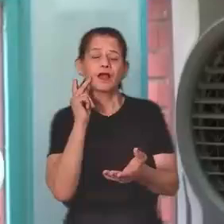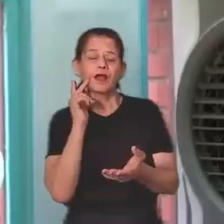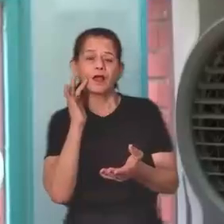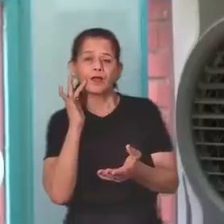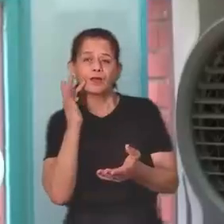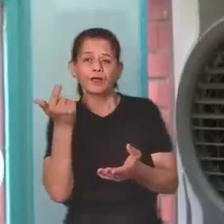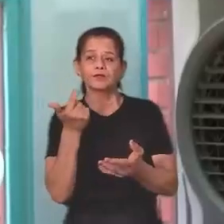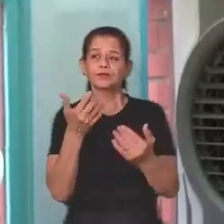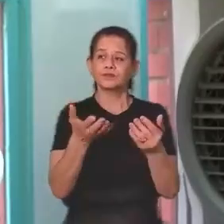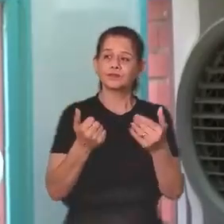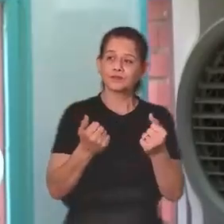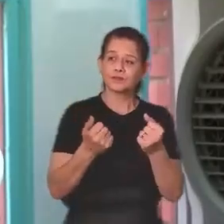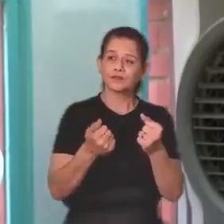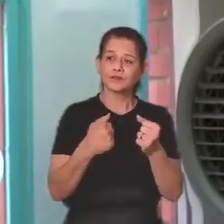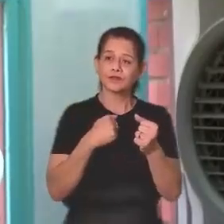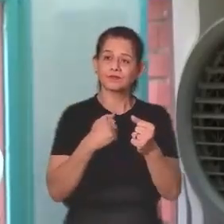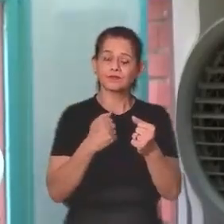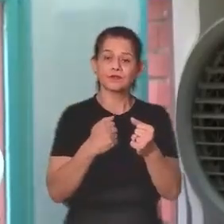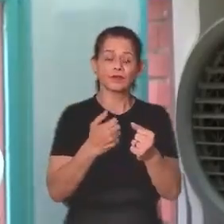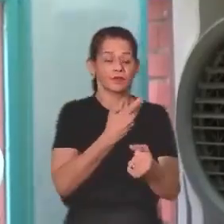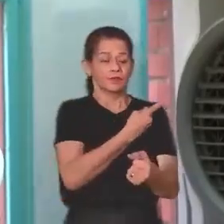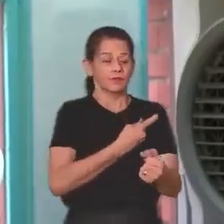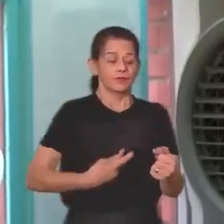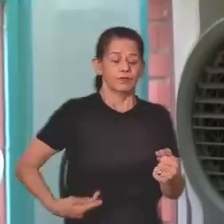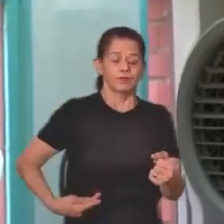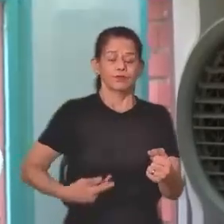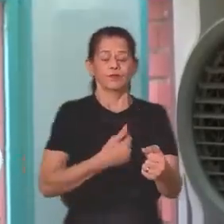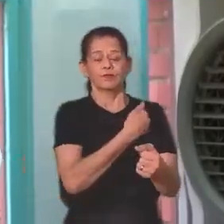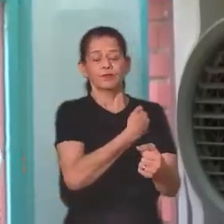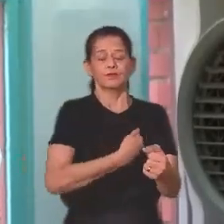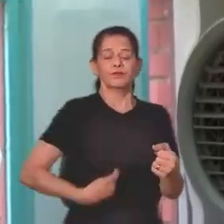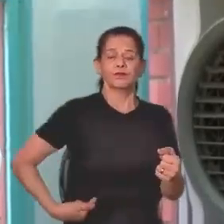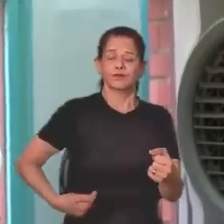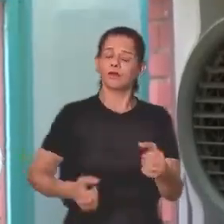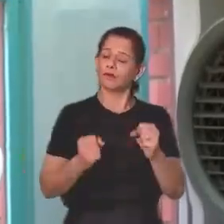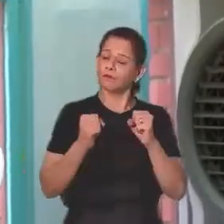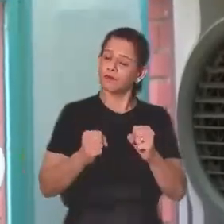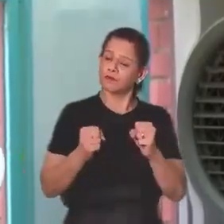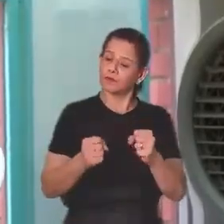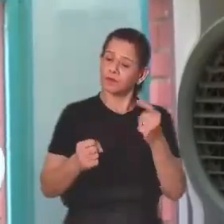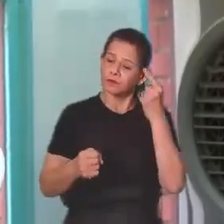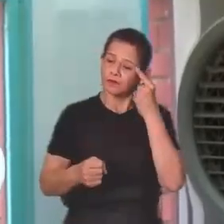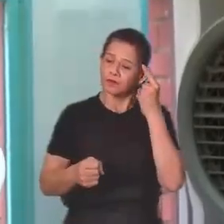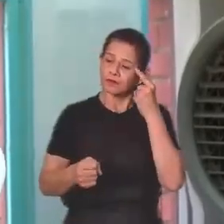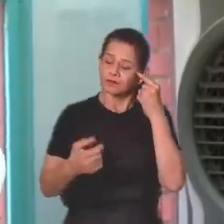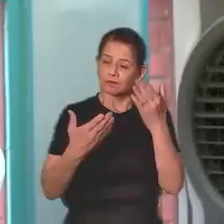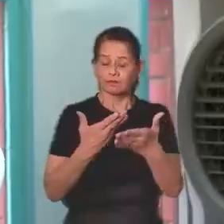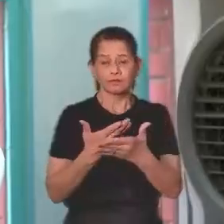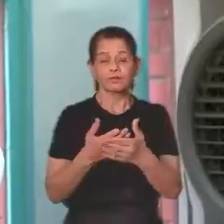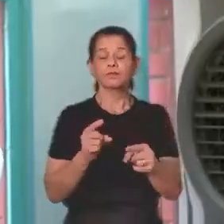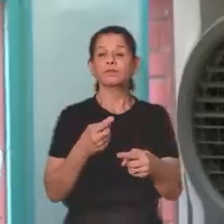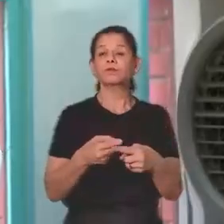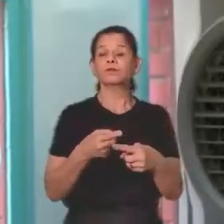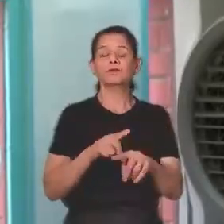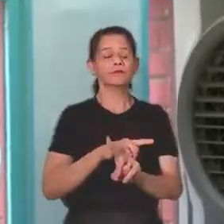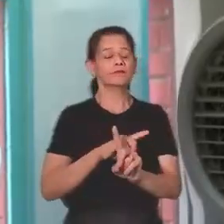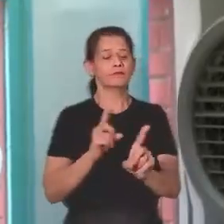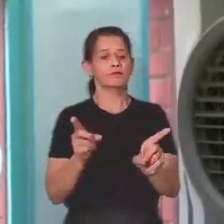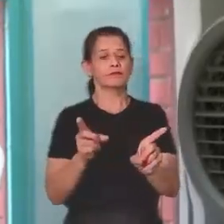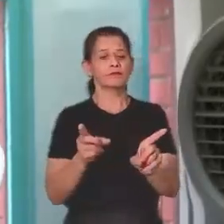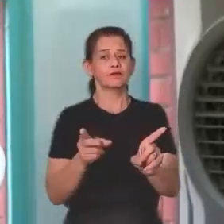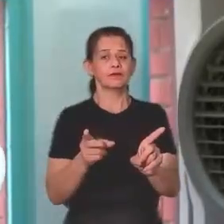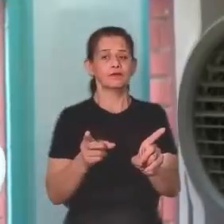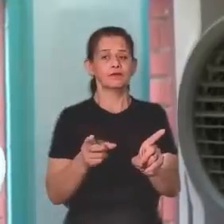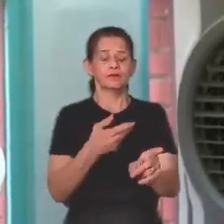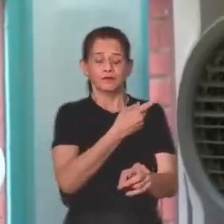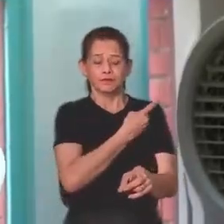que o governo, né, poderia pensar, talvez, por que não, né, políticas